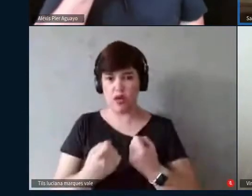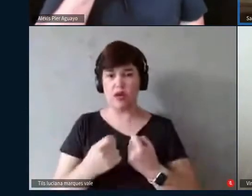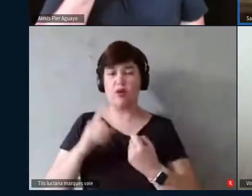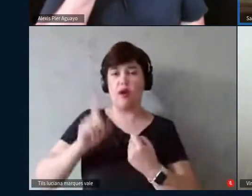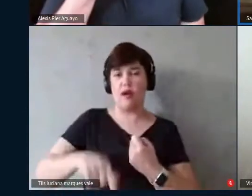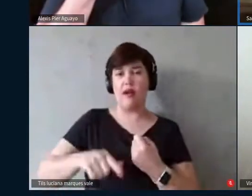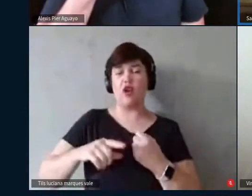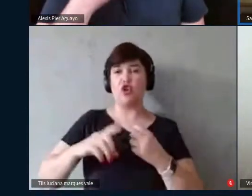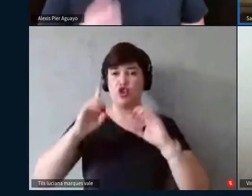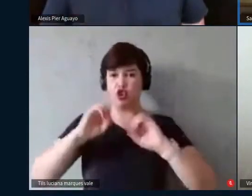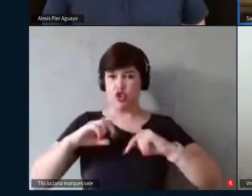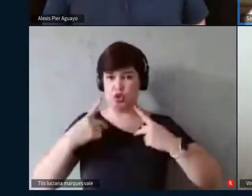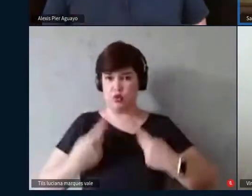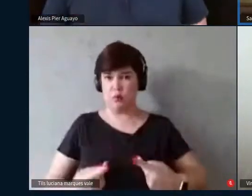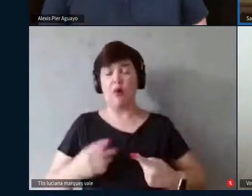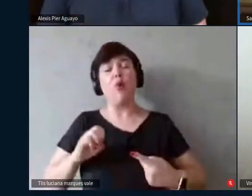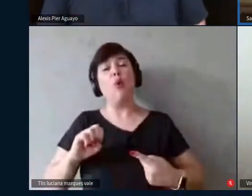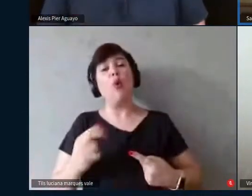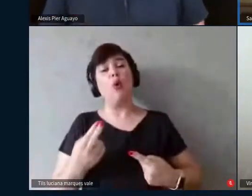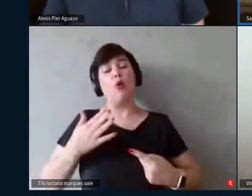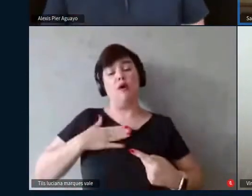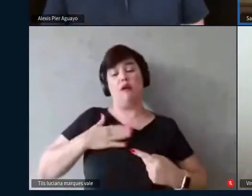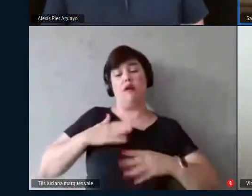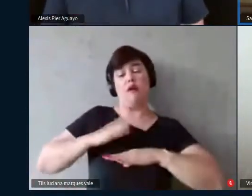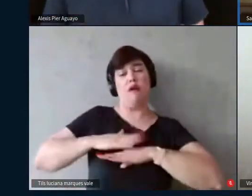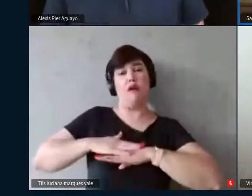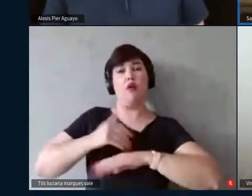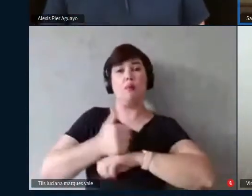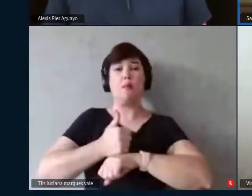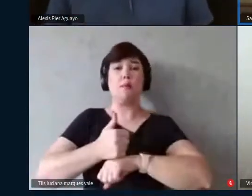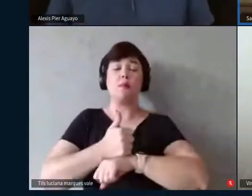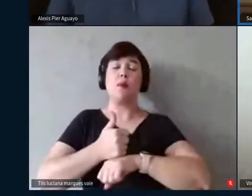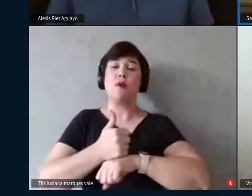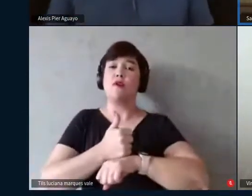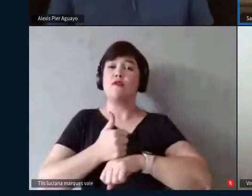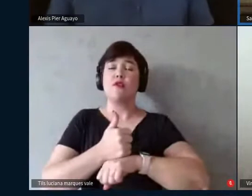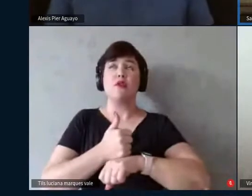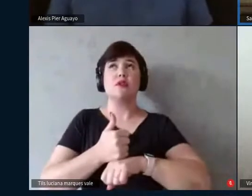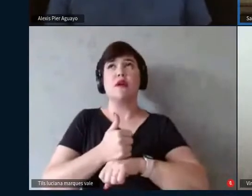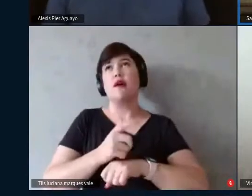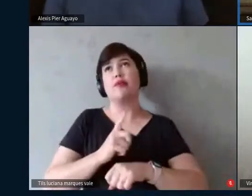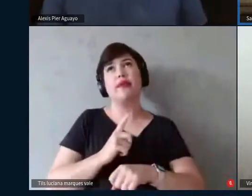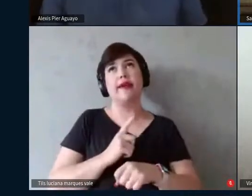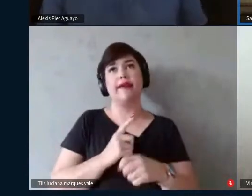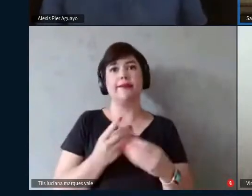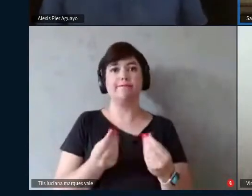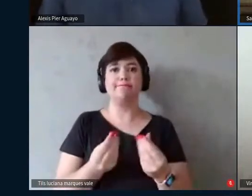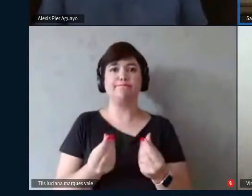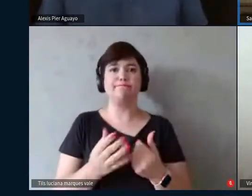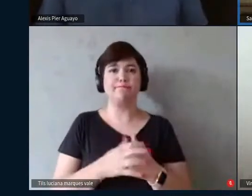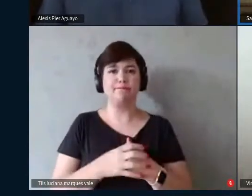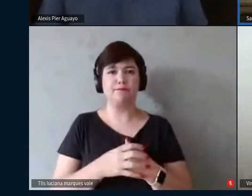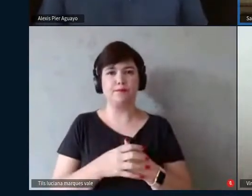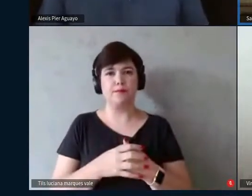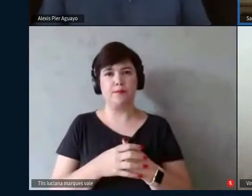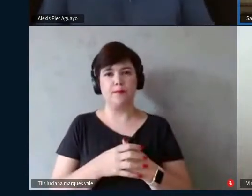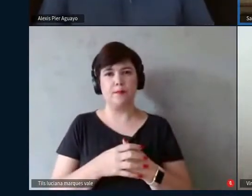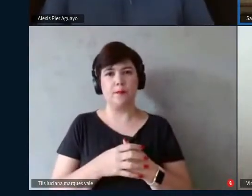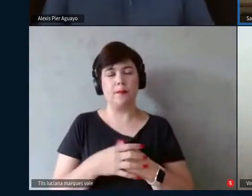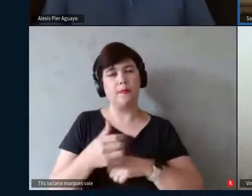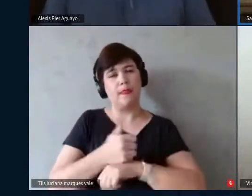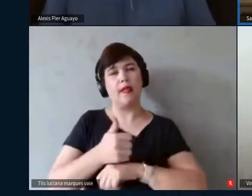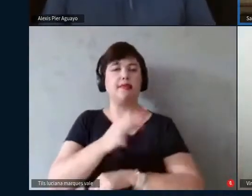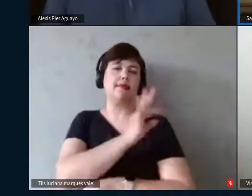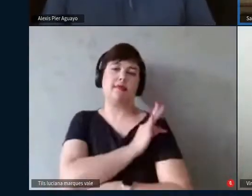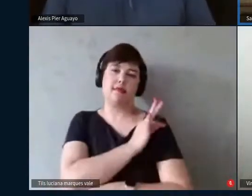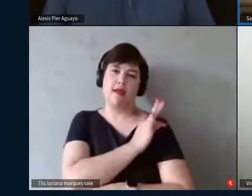direitos humanos? Ou eu sou um profissional, né, que tem um embasamento técnico